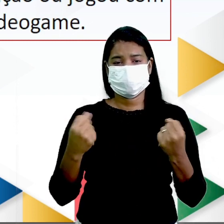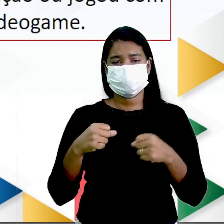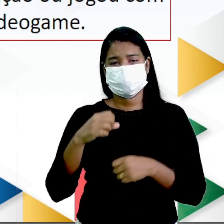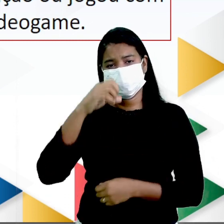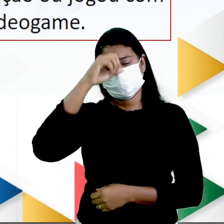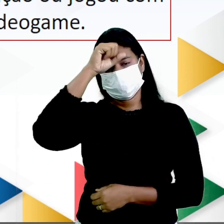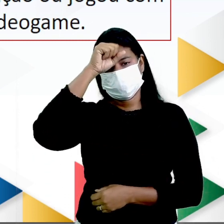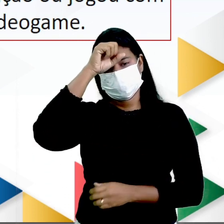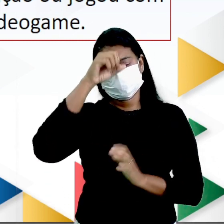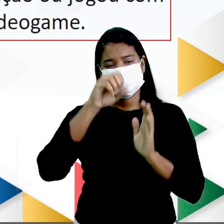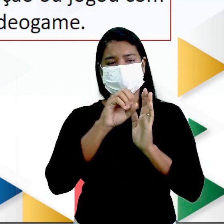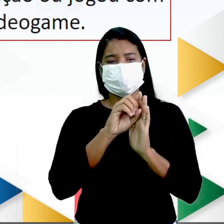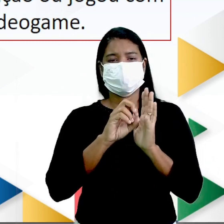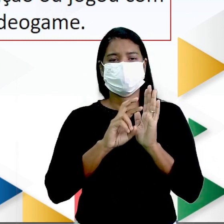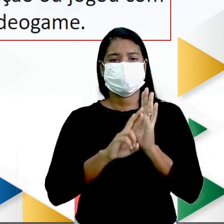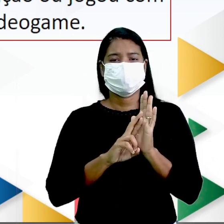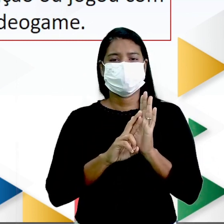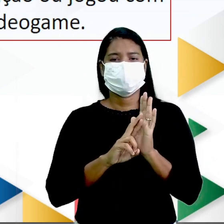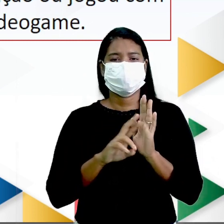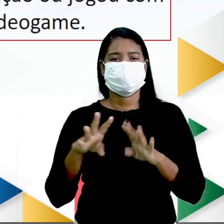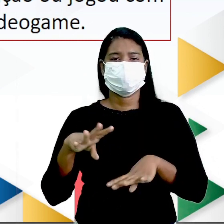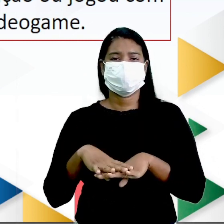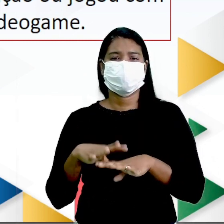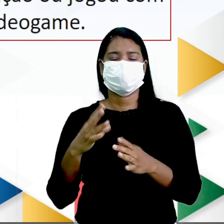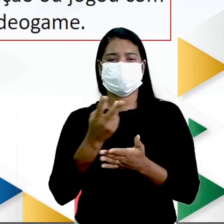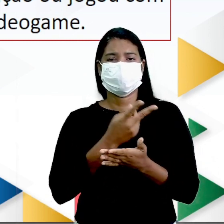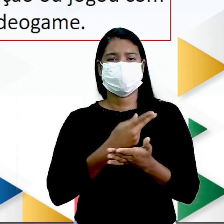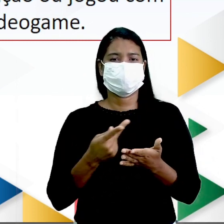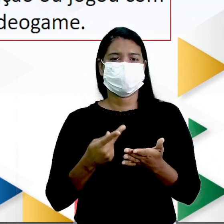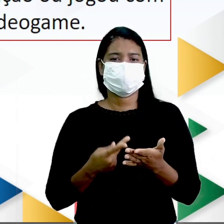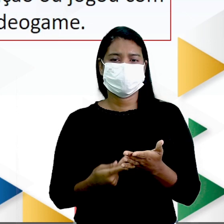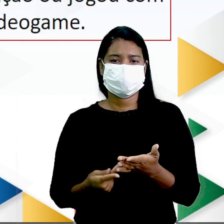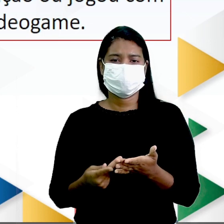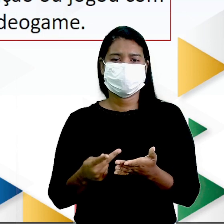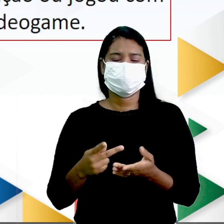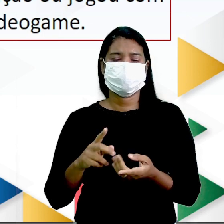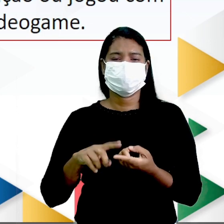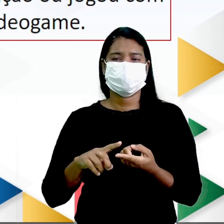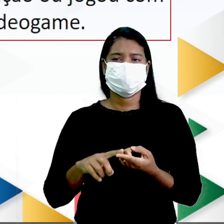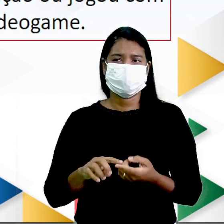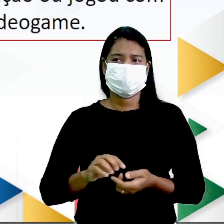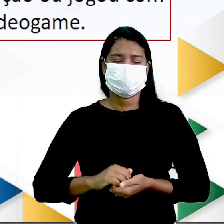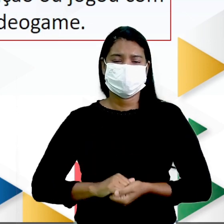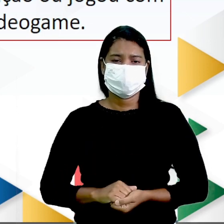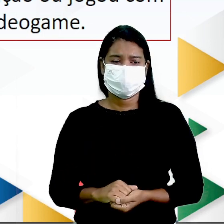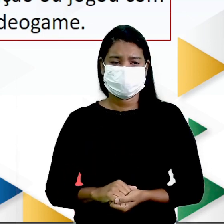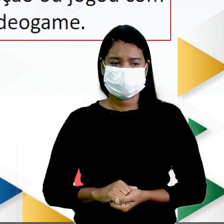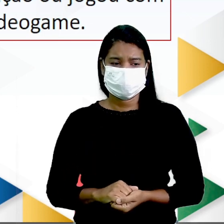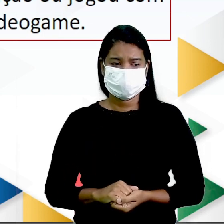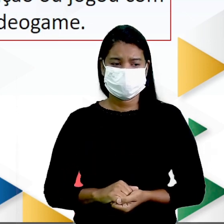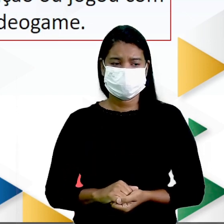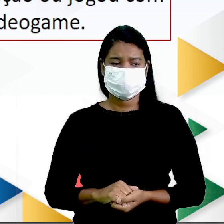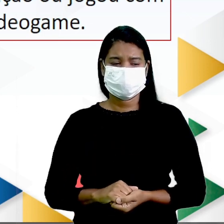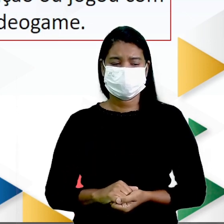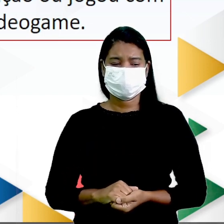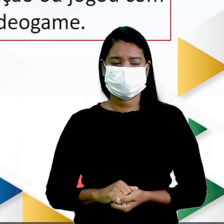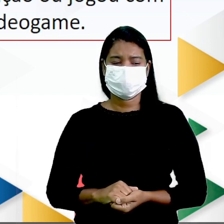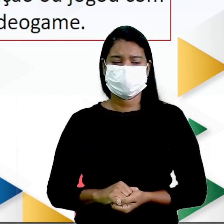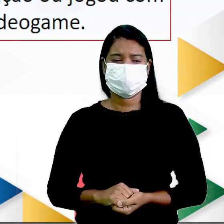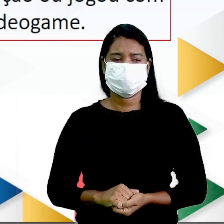teu currículo aí de matemática. Desenho da estrutura dos personagens com seus contornos. Esses contornos